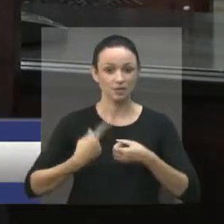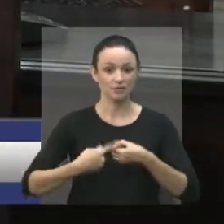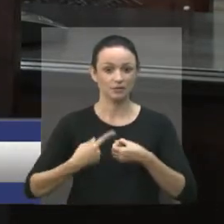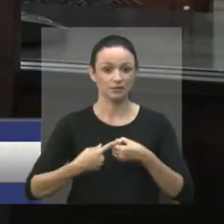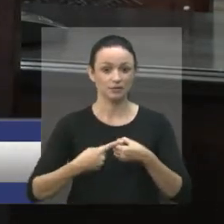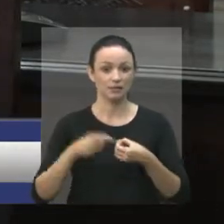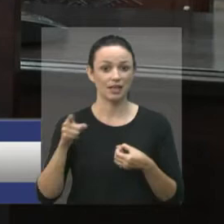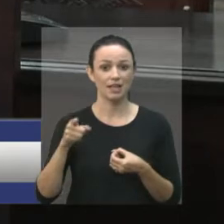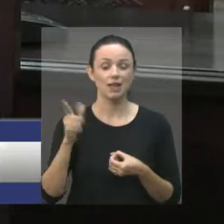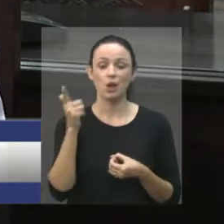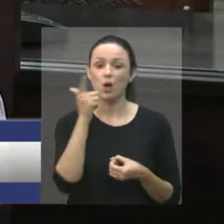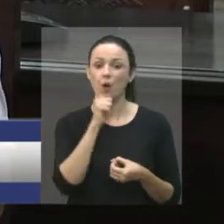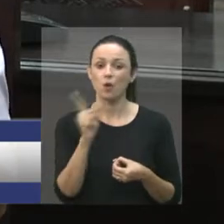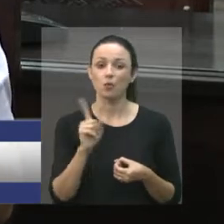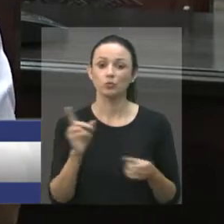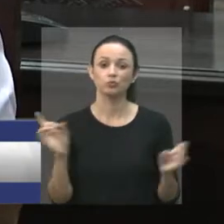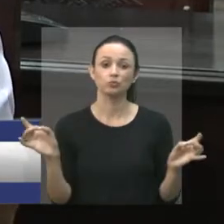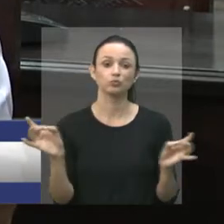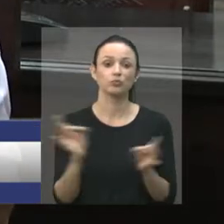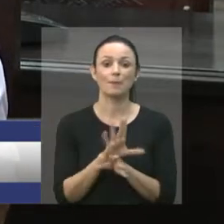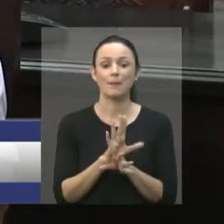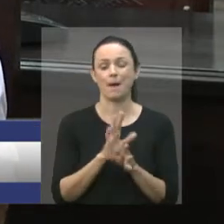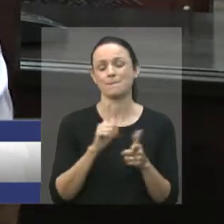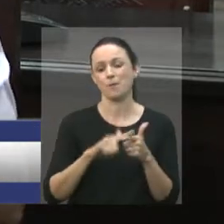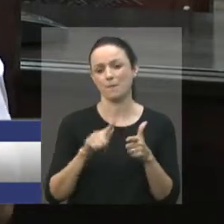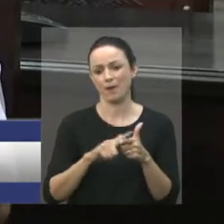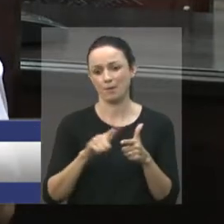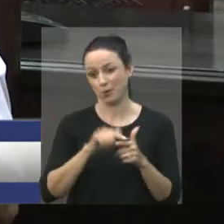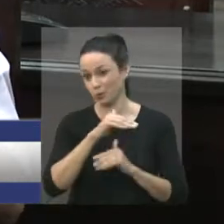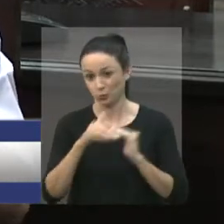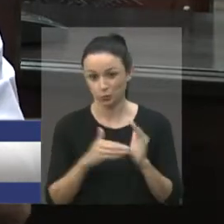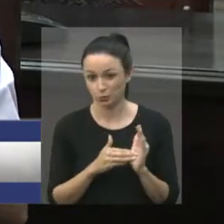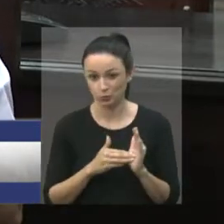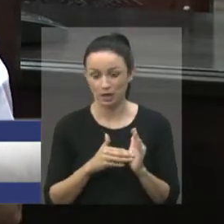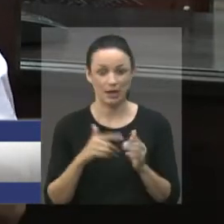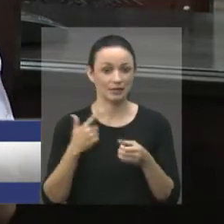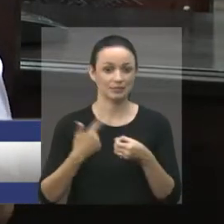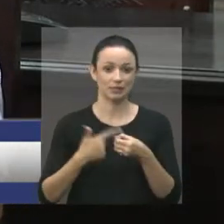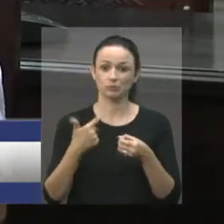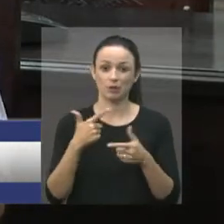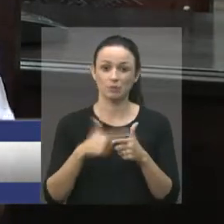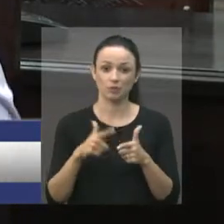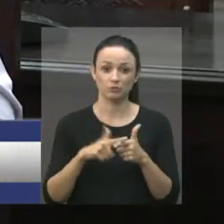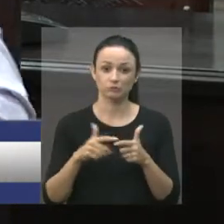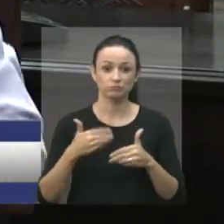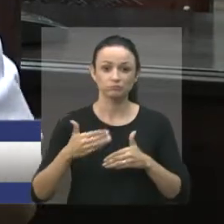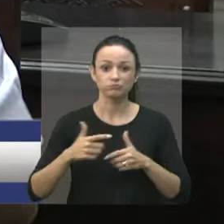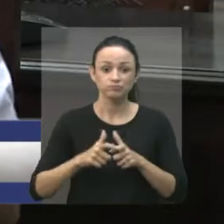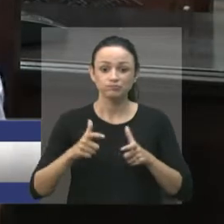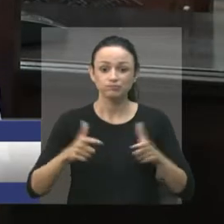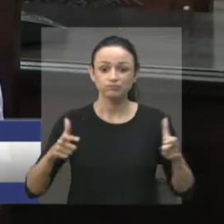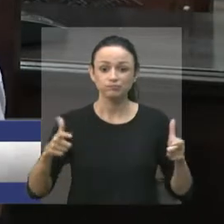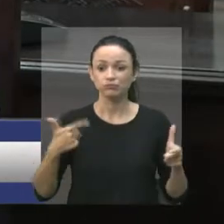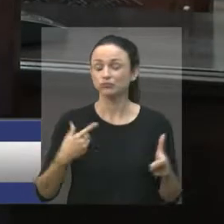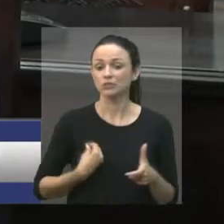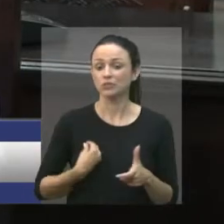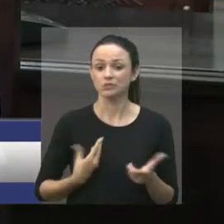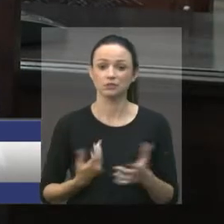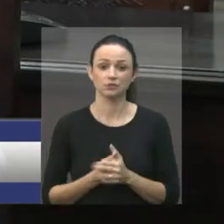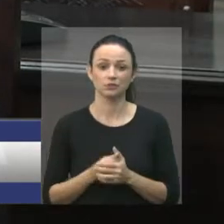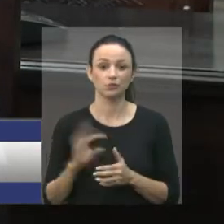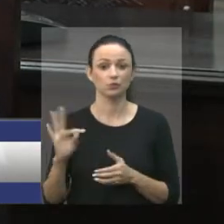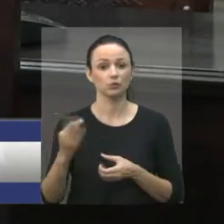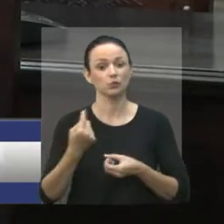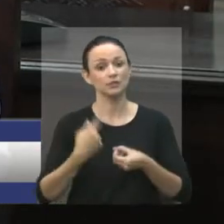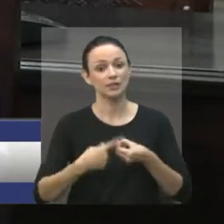não consegue acabar com os problemas da cidade. A cidade que não tem problema, a cidade que não cresce, a cidade que não existe. Toda cidade